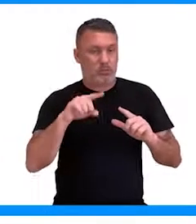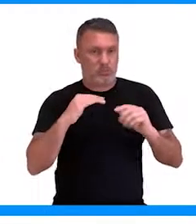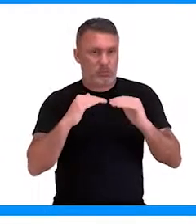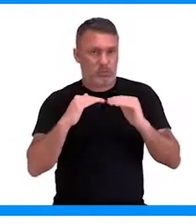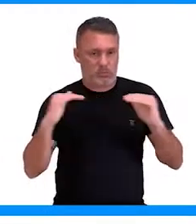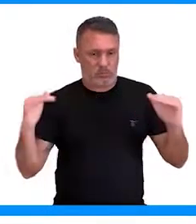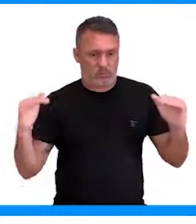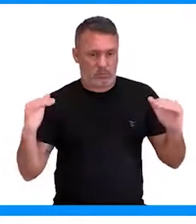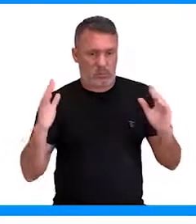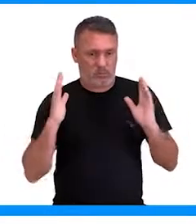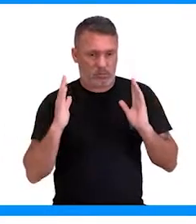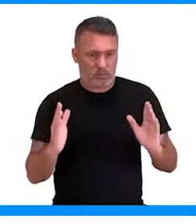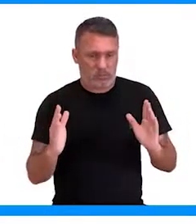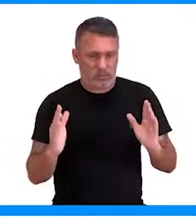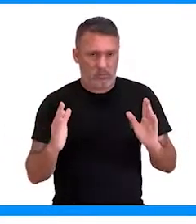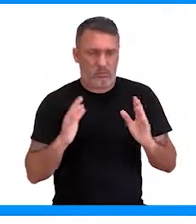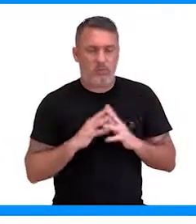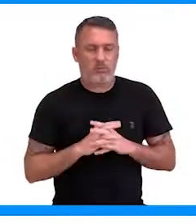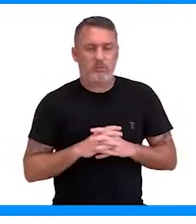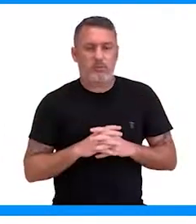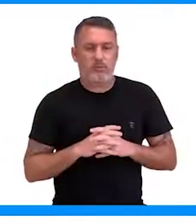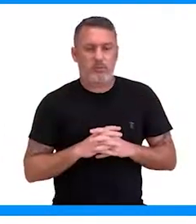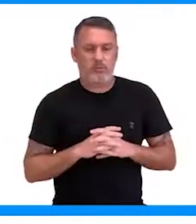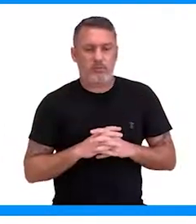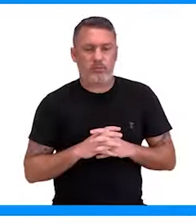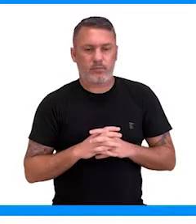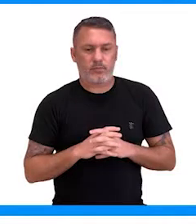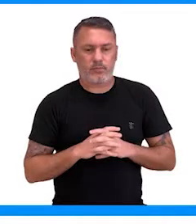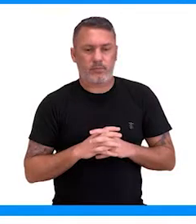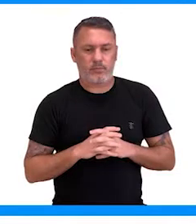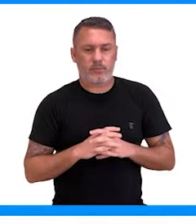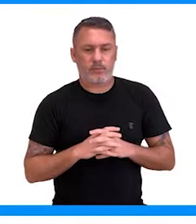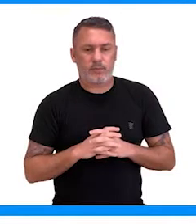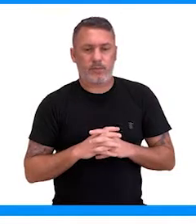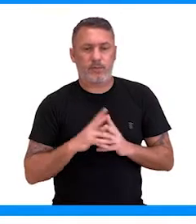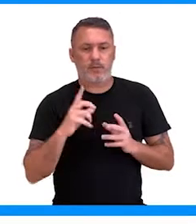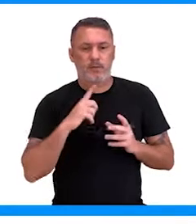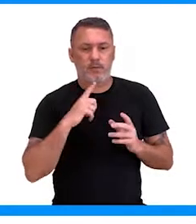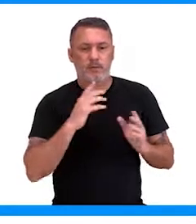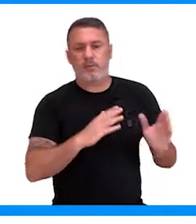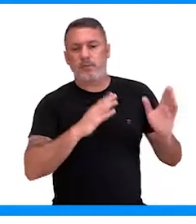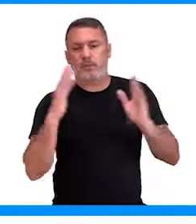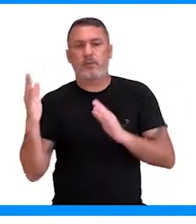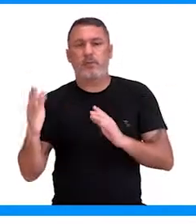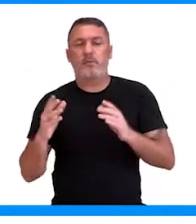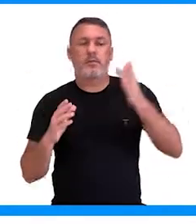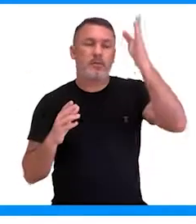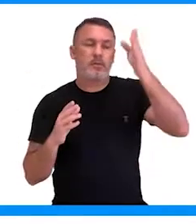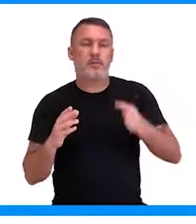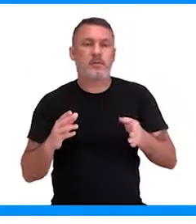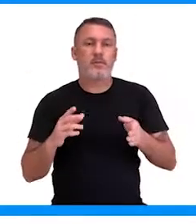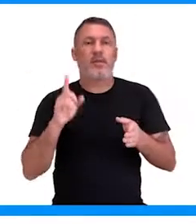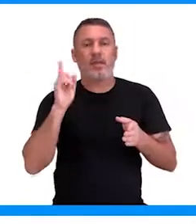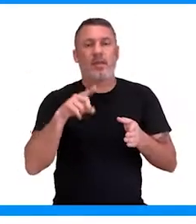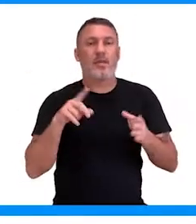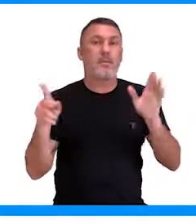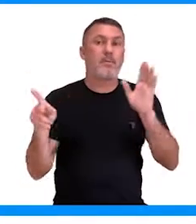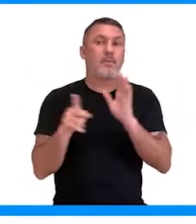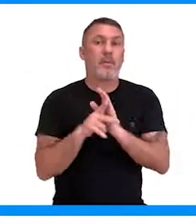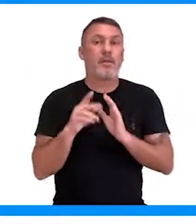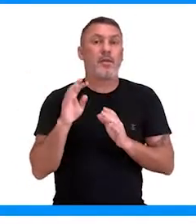equação na horizontal, ΔS sobre ΔT, com a equação que envolve tempo lá na